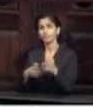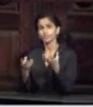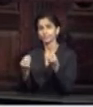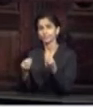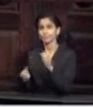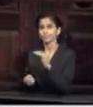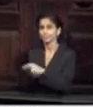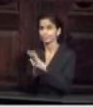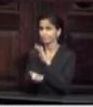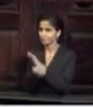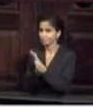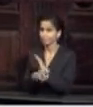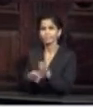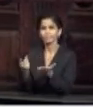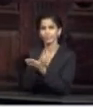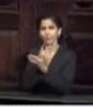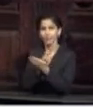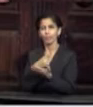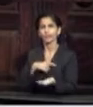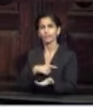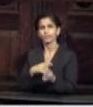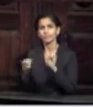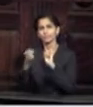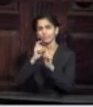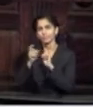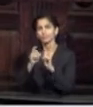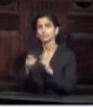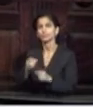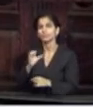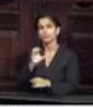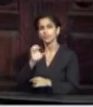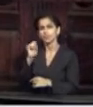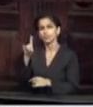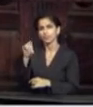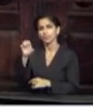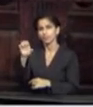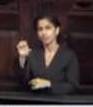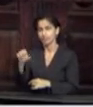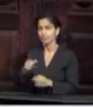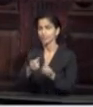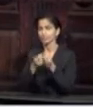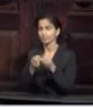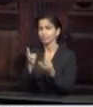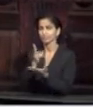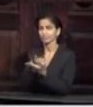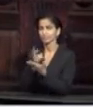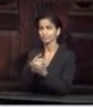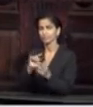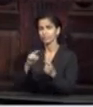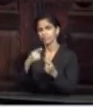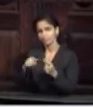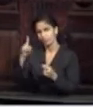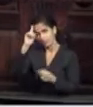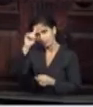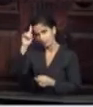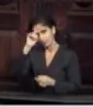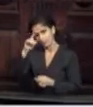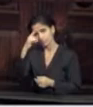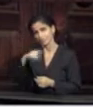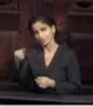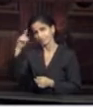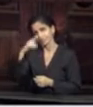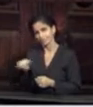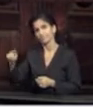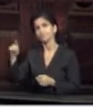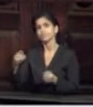mais do que nunca claro. Essa discussão da SEDAI, ela vai se alargar pelos próximos dias e, sem sombra de